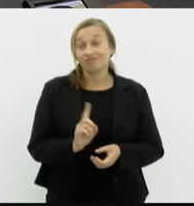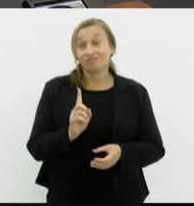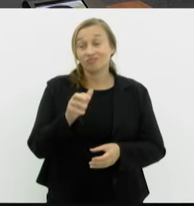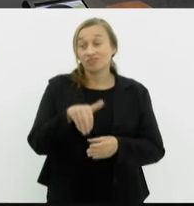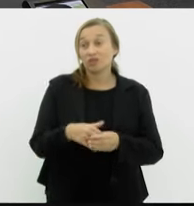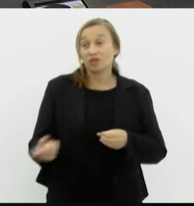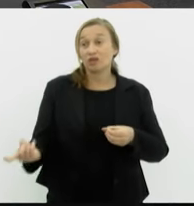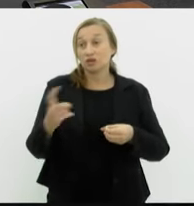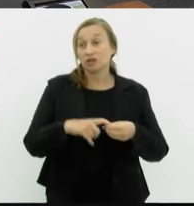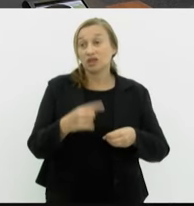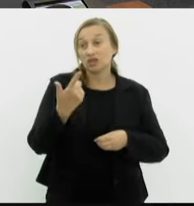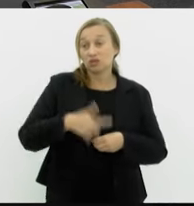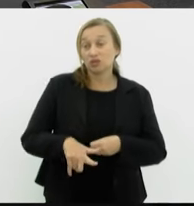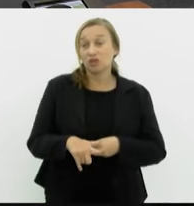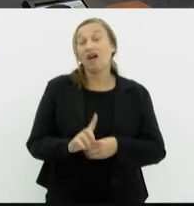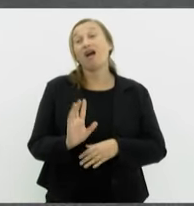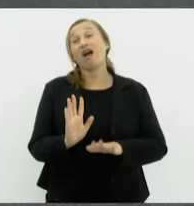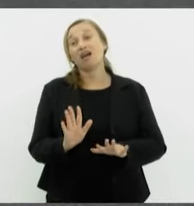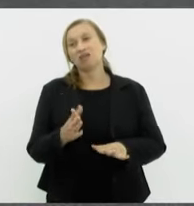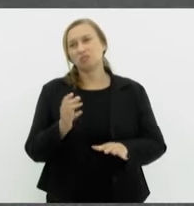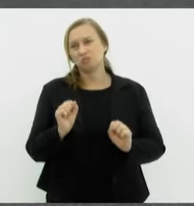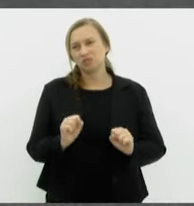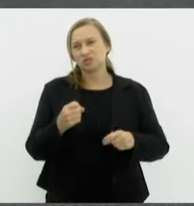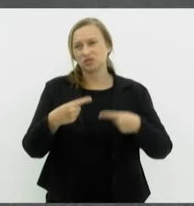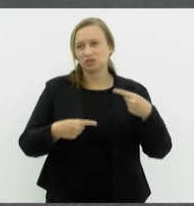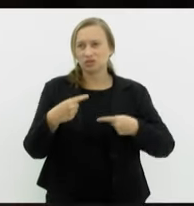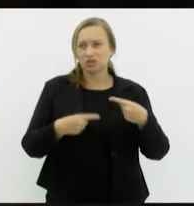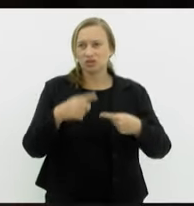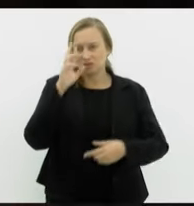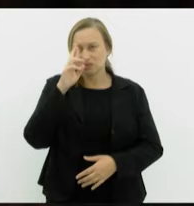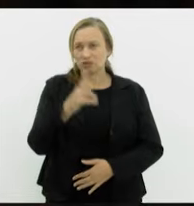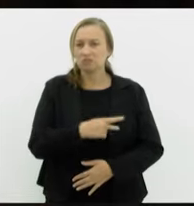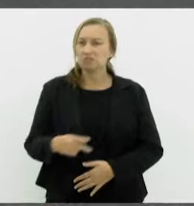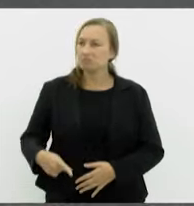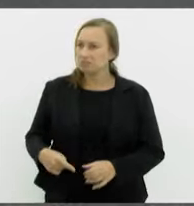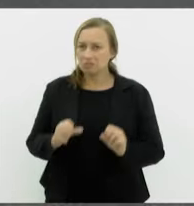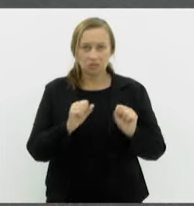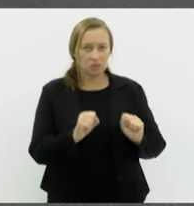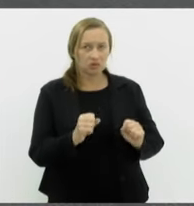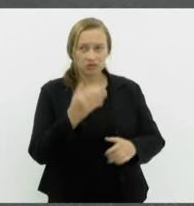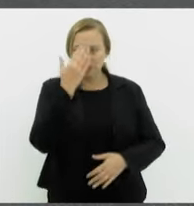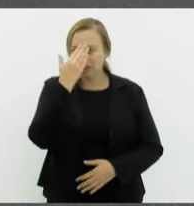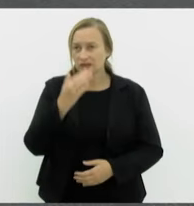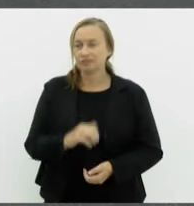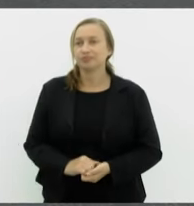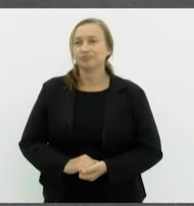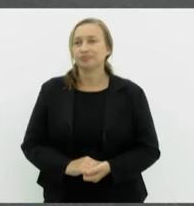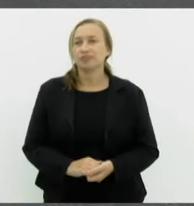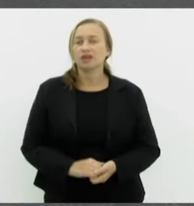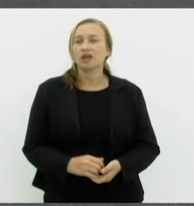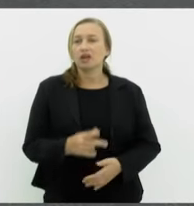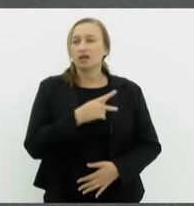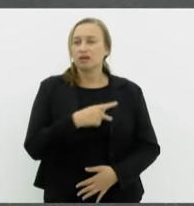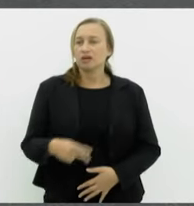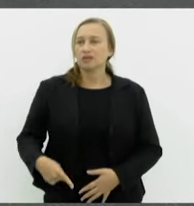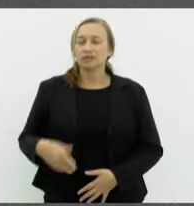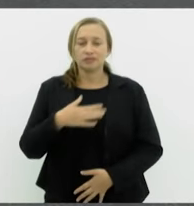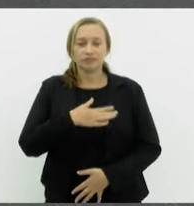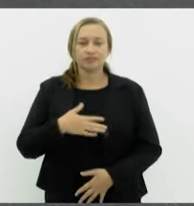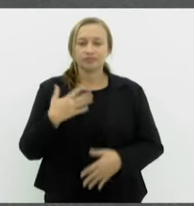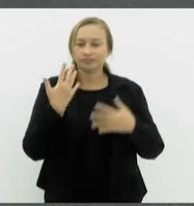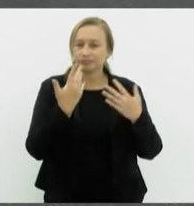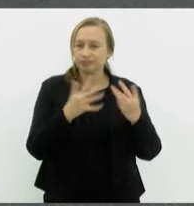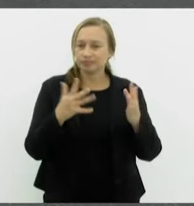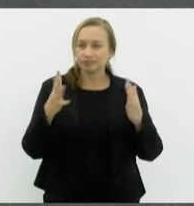de novo e receber uma emenda. Ah, então posso discutir, presidente? Pode, sim. Posso? Obrigada. Presidente, gostaria de saudar